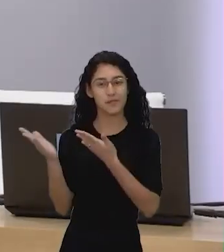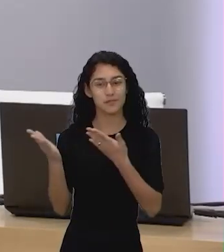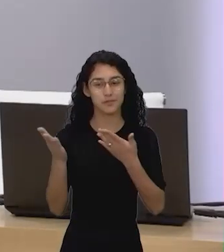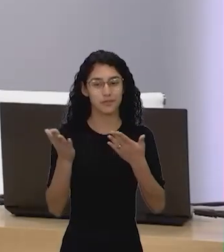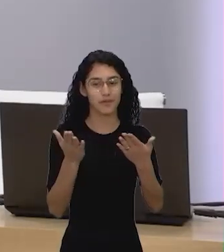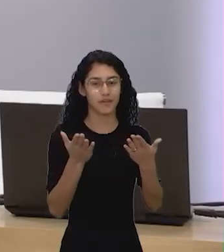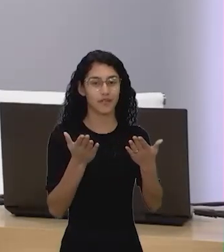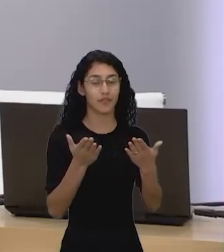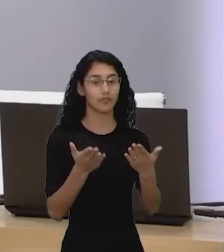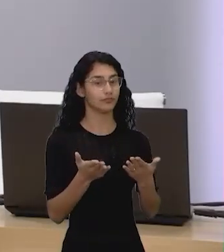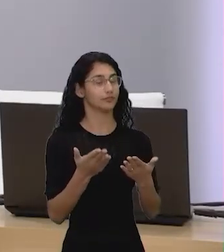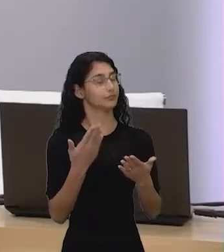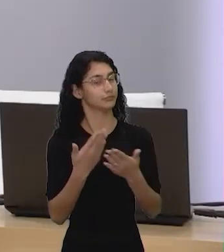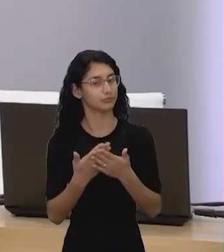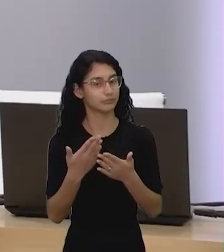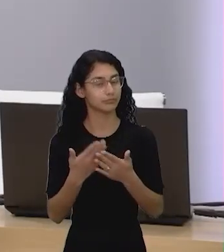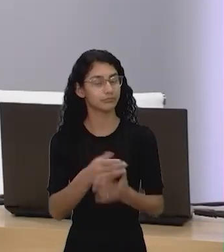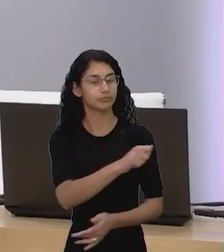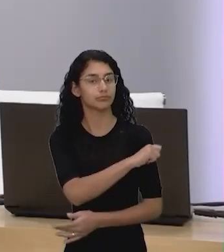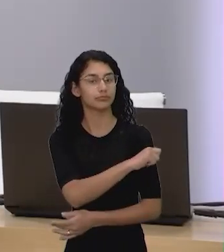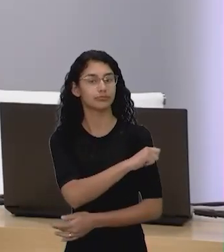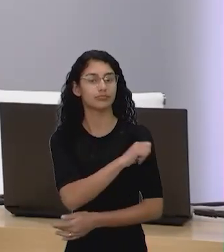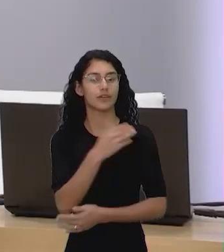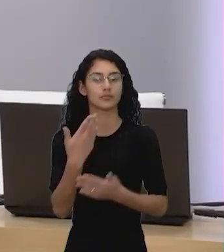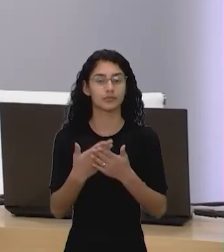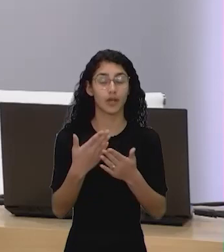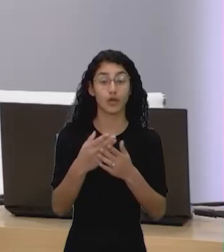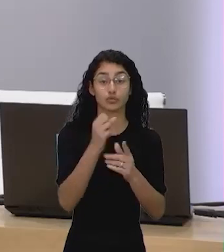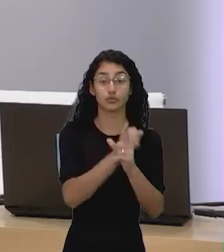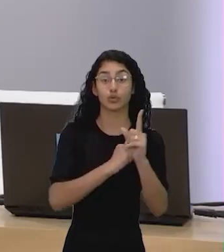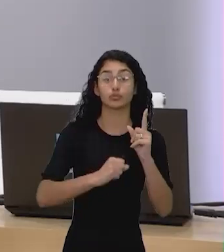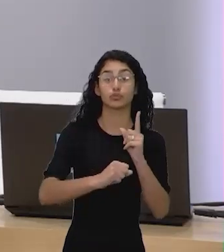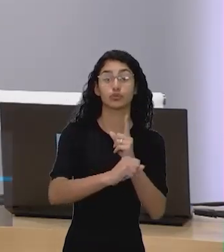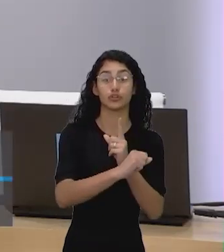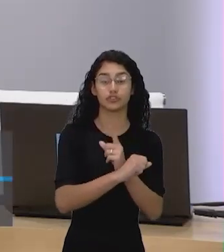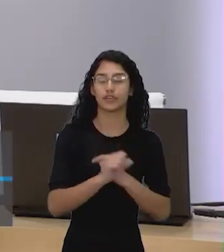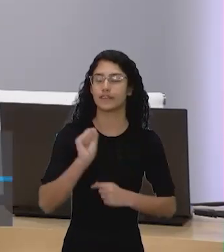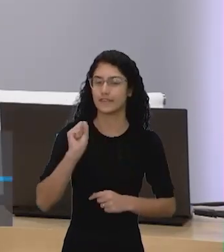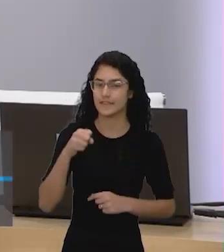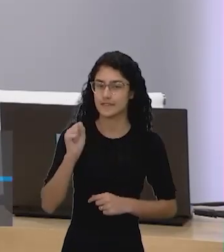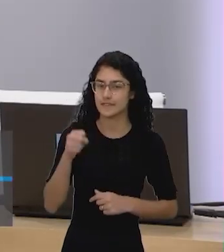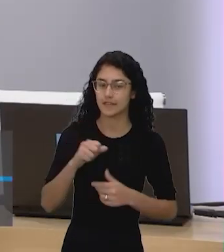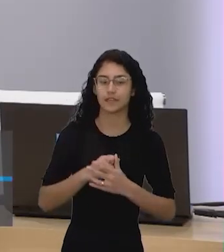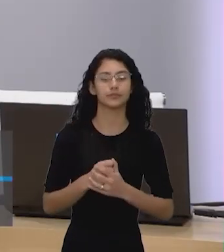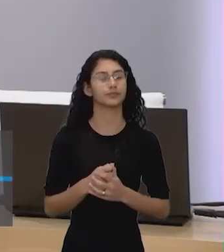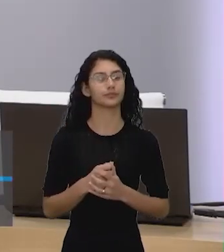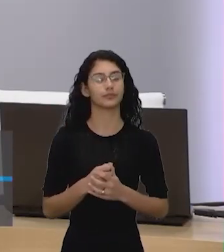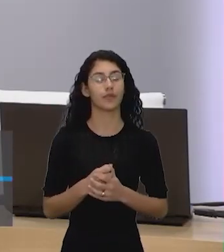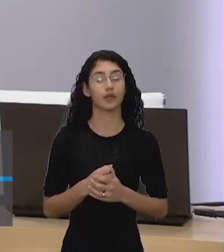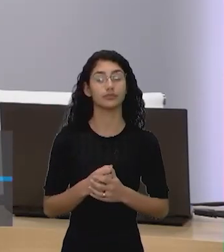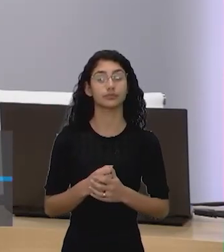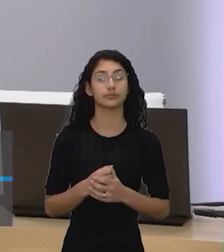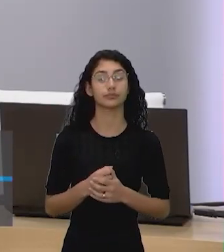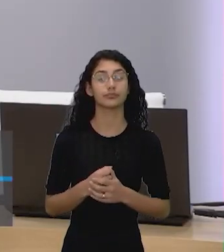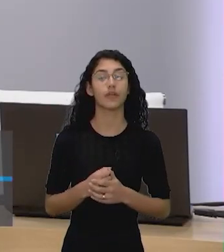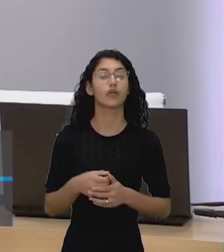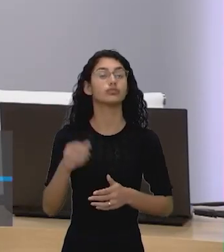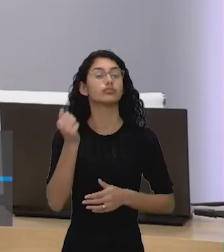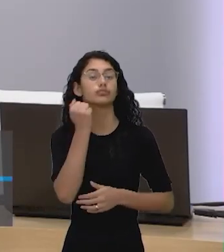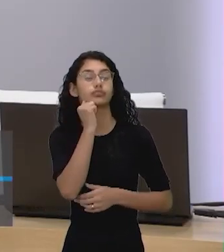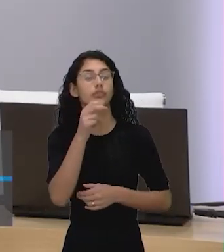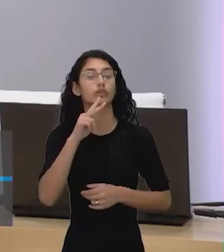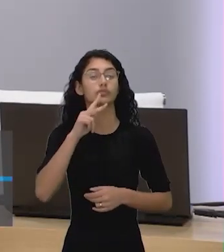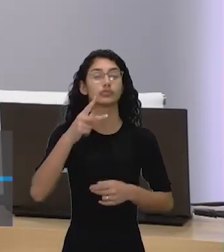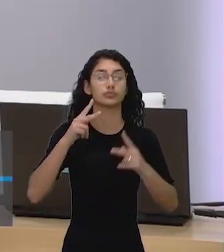estudantes do primeiro termo do EJA para mais uma aula de Sociologia. Exatamente, voltando aqui para as nossas aulas de Ciências